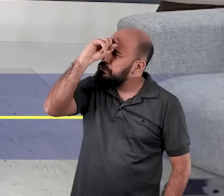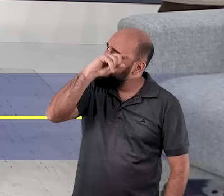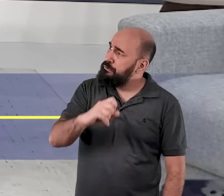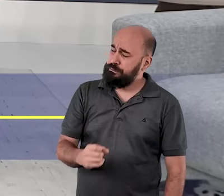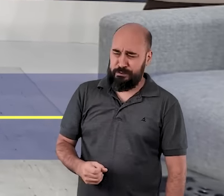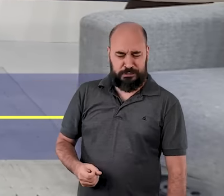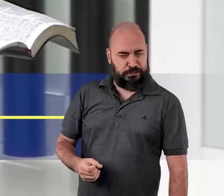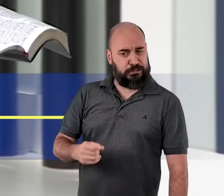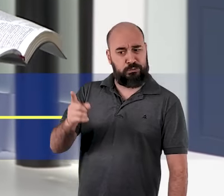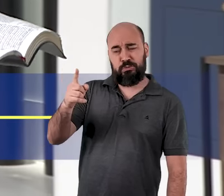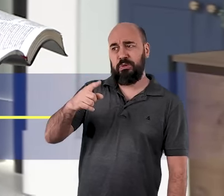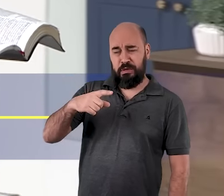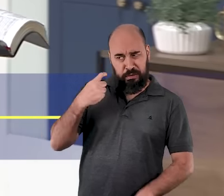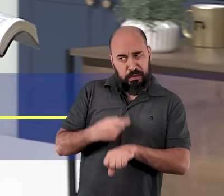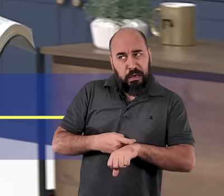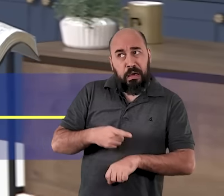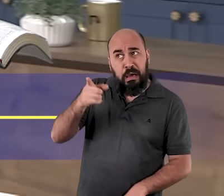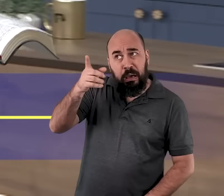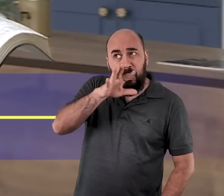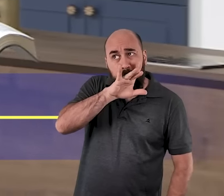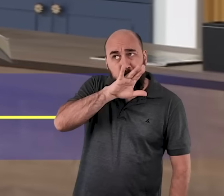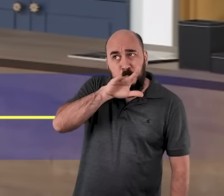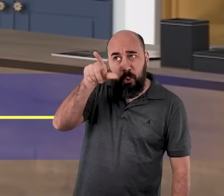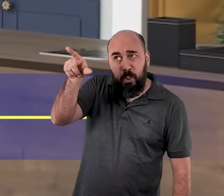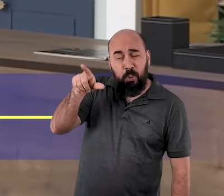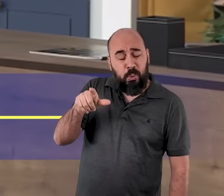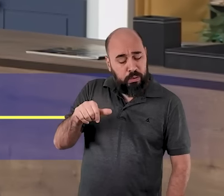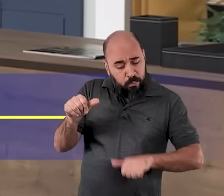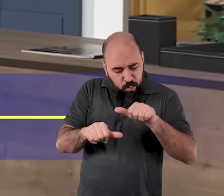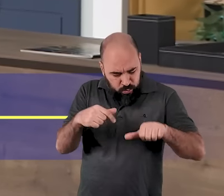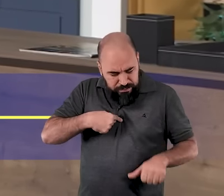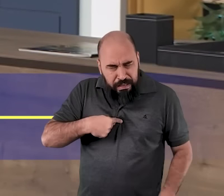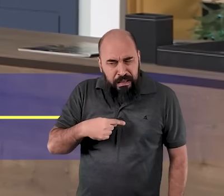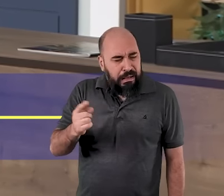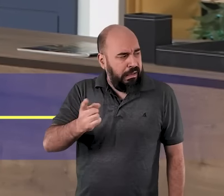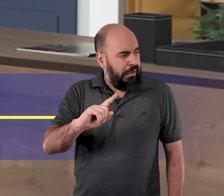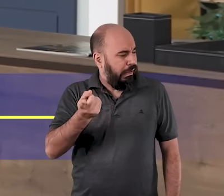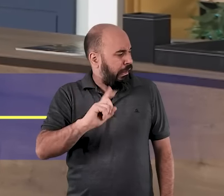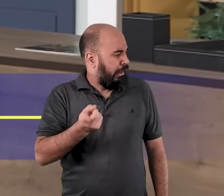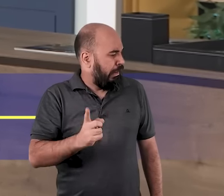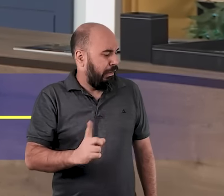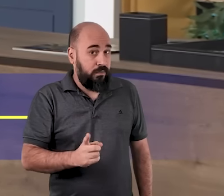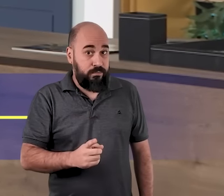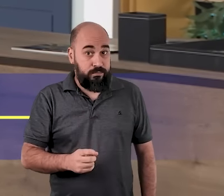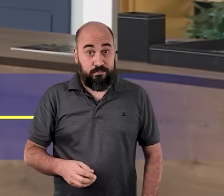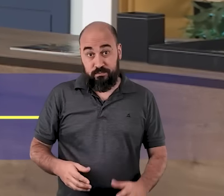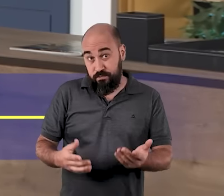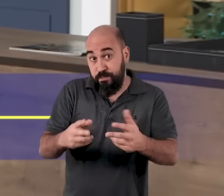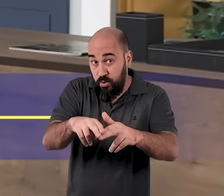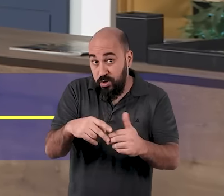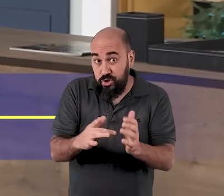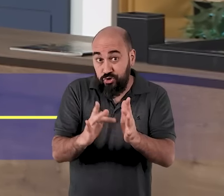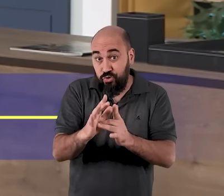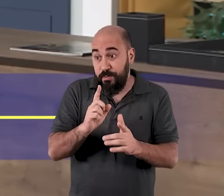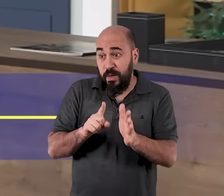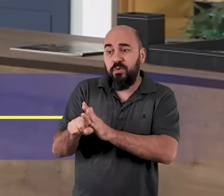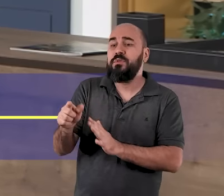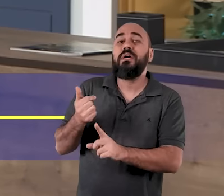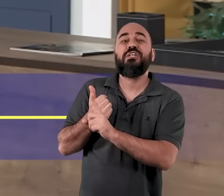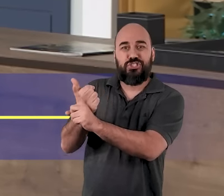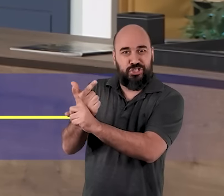Jesus. Então o mestre olha para os seus apóstolos, os discípulos, e diz assim, e vocês? Vocês também vão